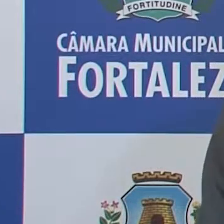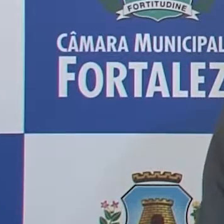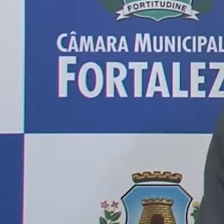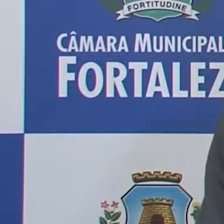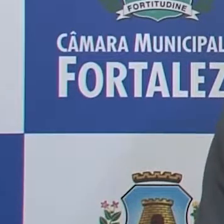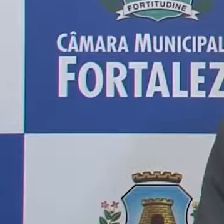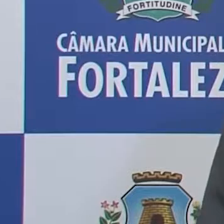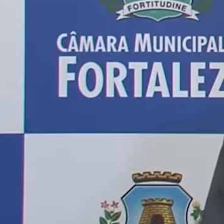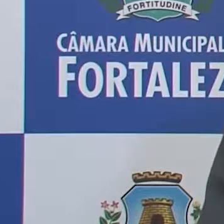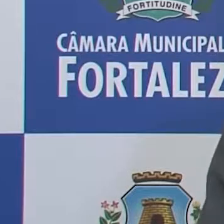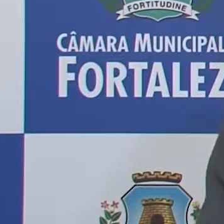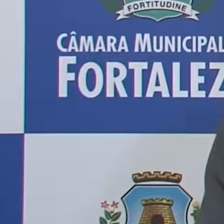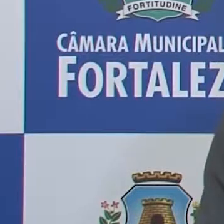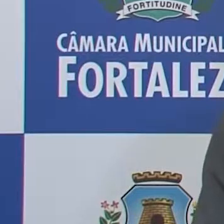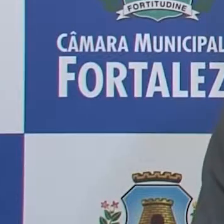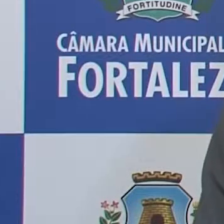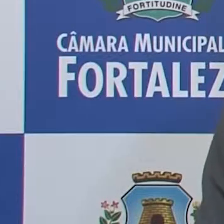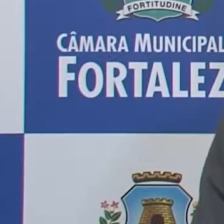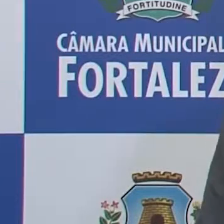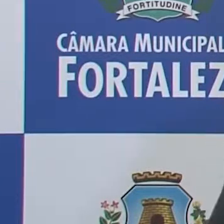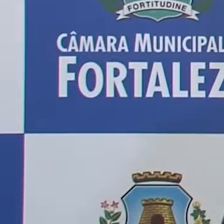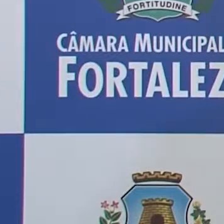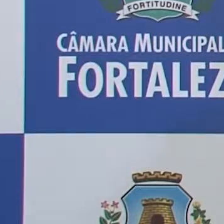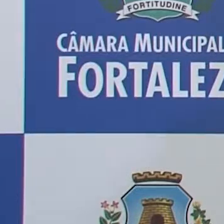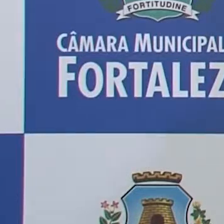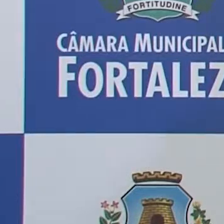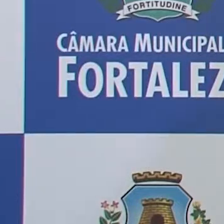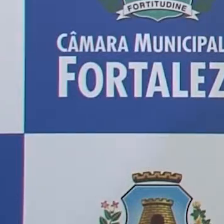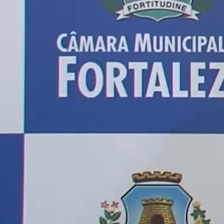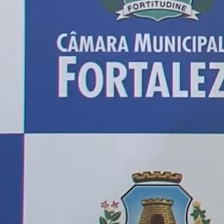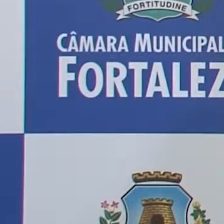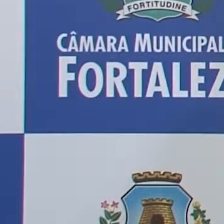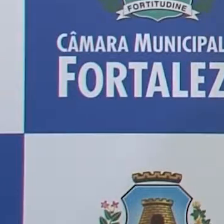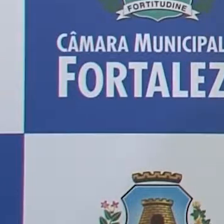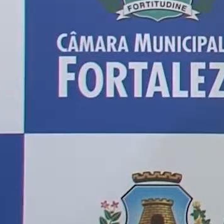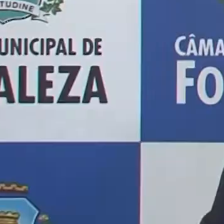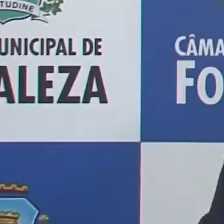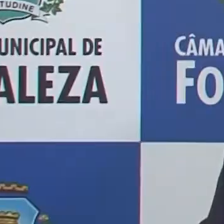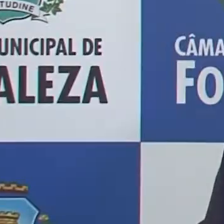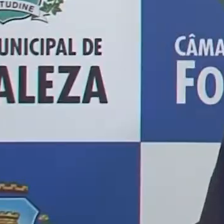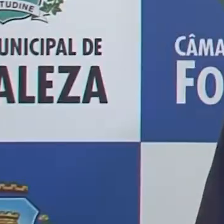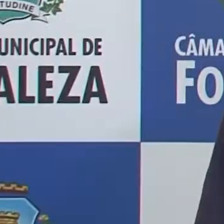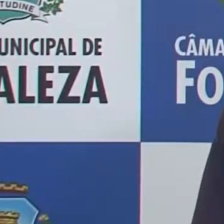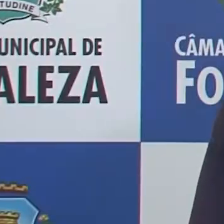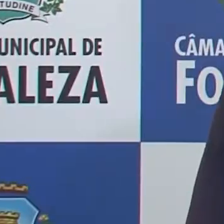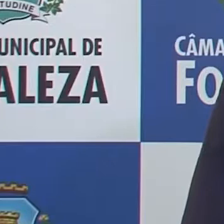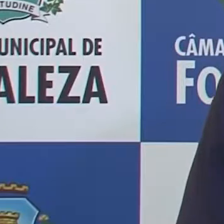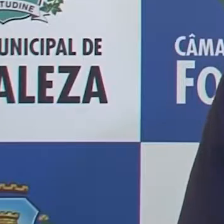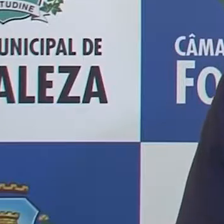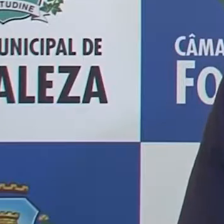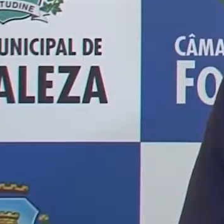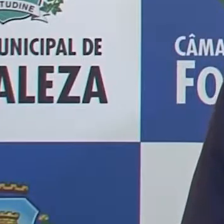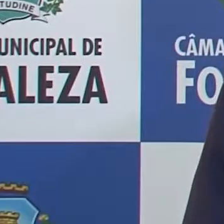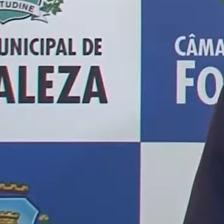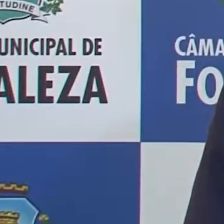da agricultor familiar, seja que impõe regras que ele não vai conseguir cumprir para se aposentar. Eu acredito que esse projeto apresentado pelo governo